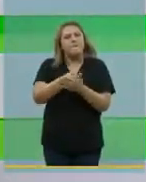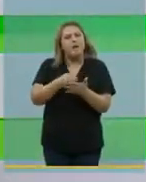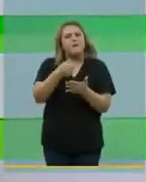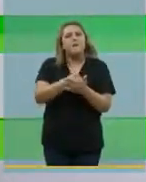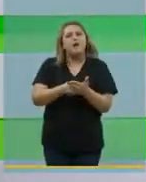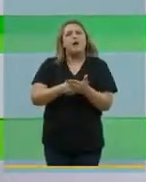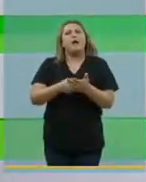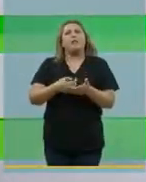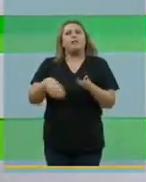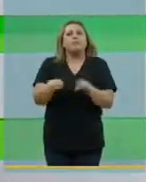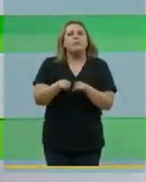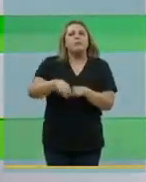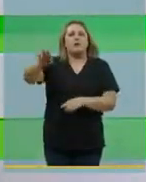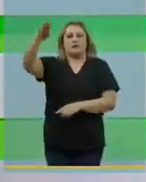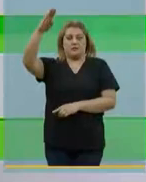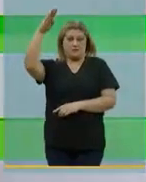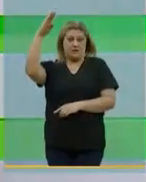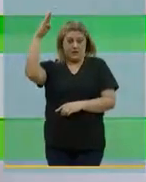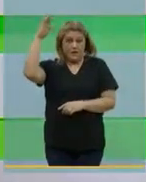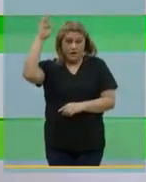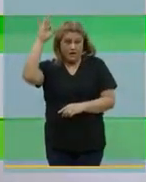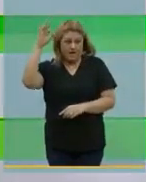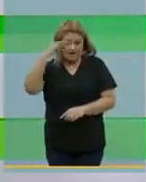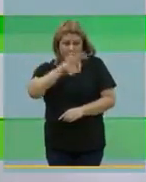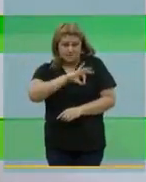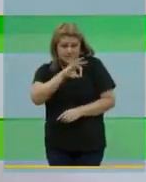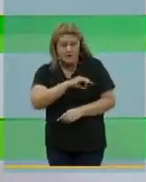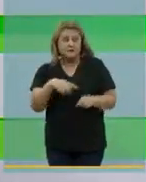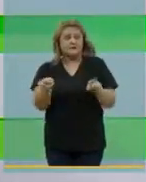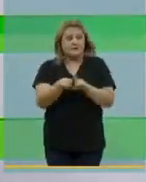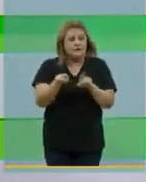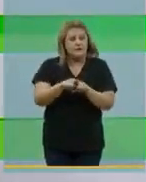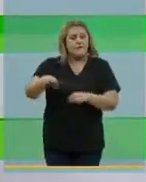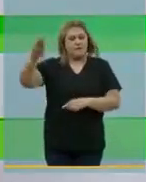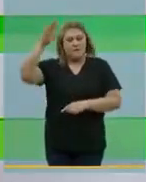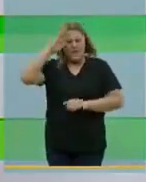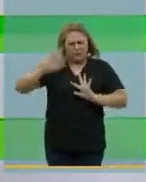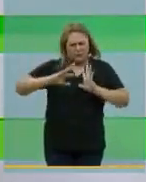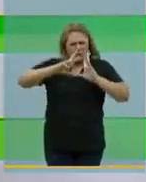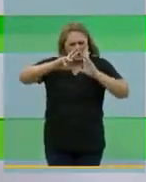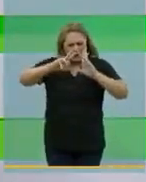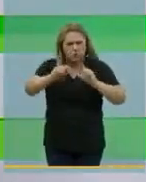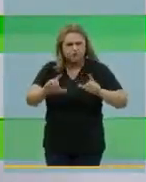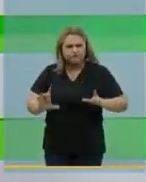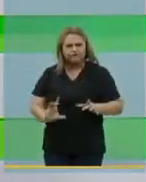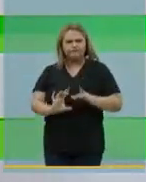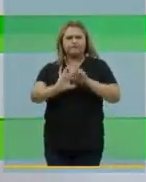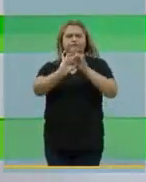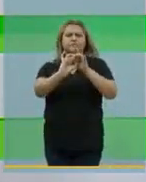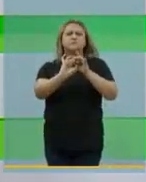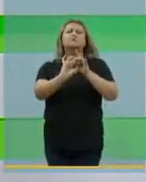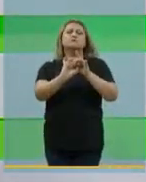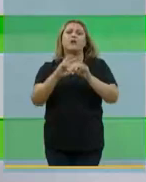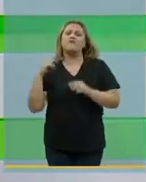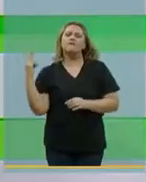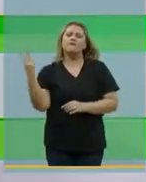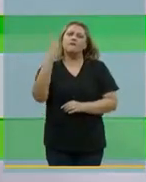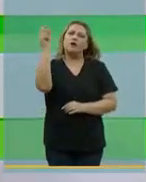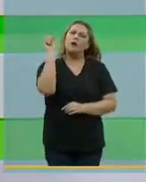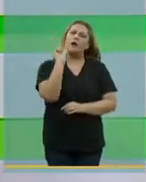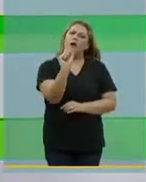a polícia federal a polícia militar polícia civil e à receita federal valorizando os profissionais